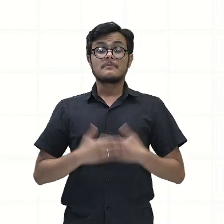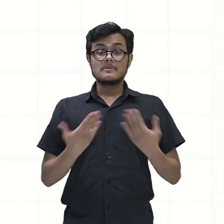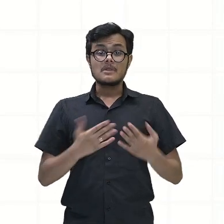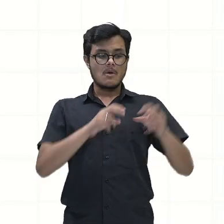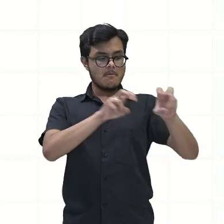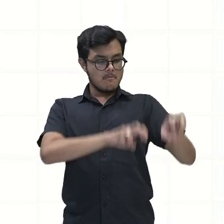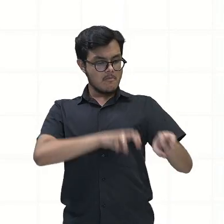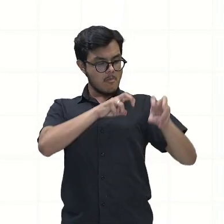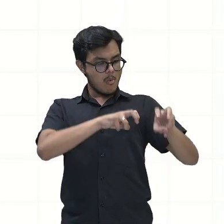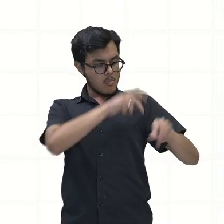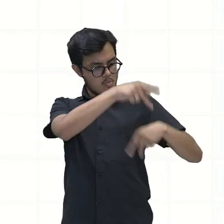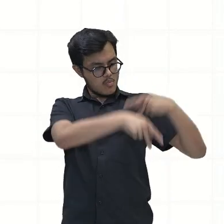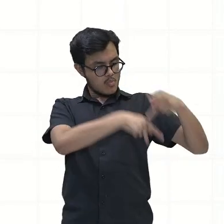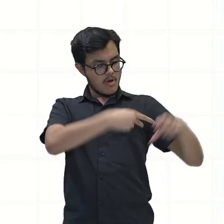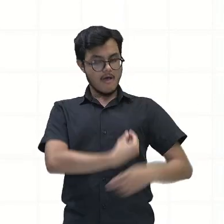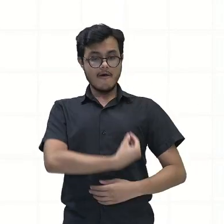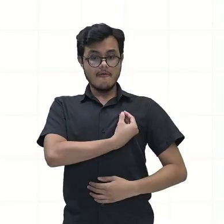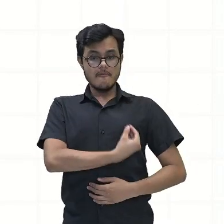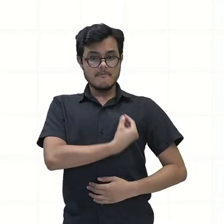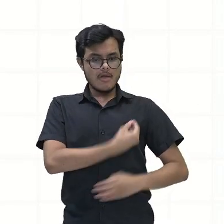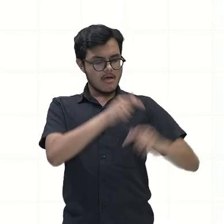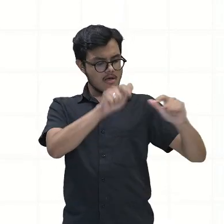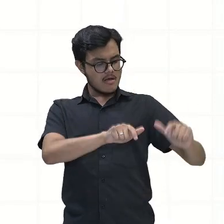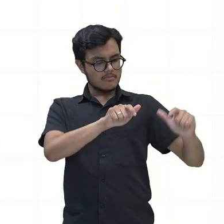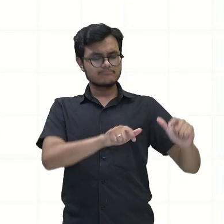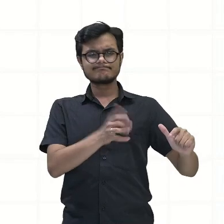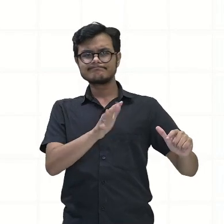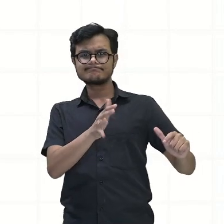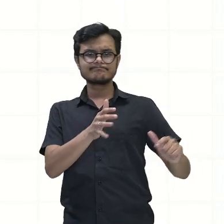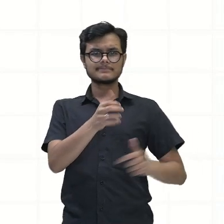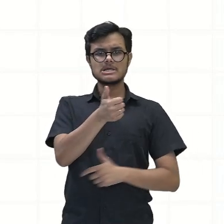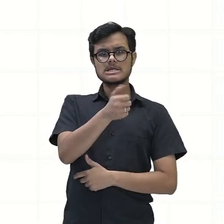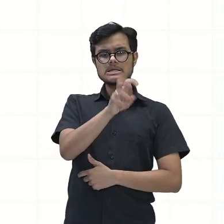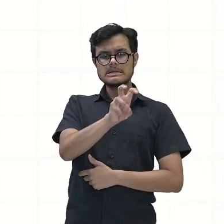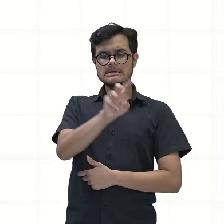a população, nós temos o quê? Aproximadamente aí